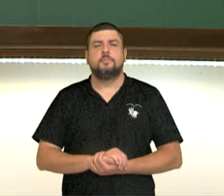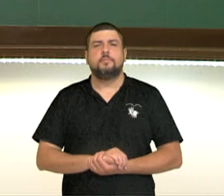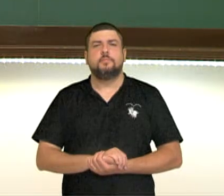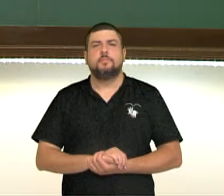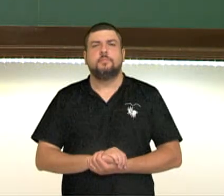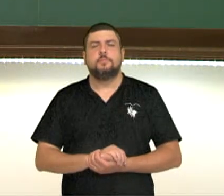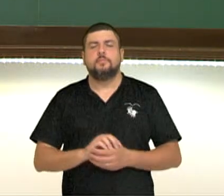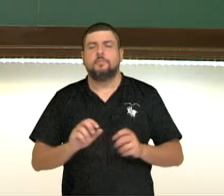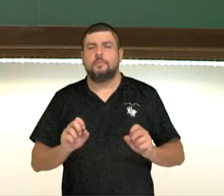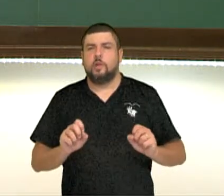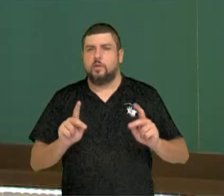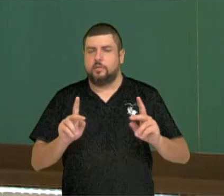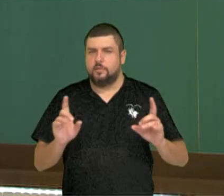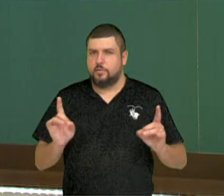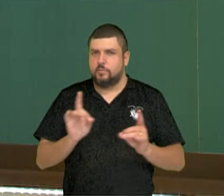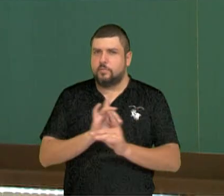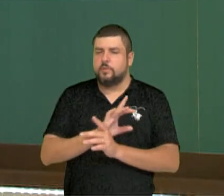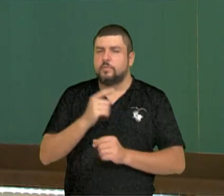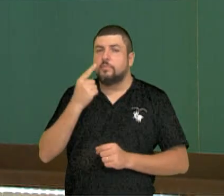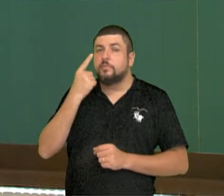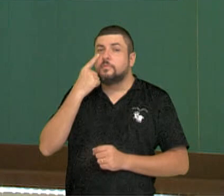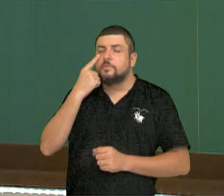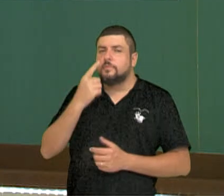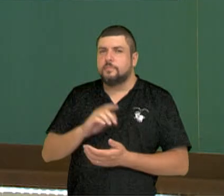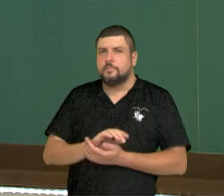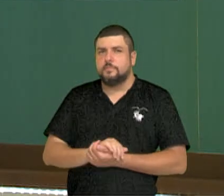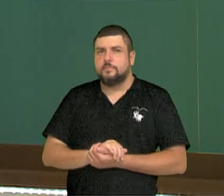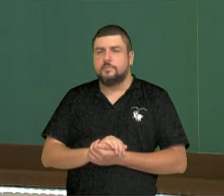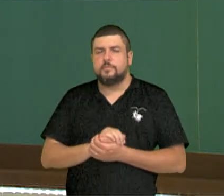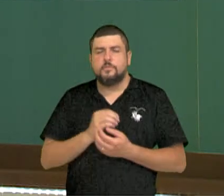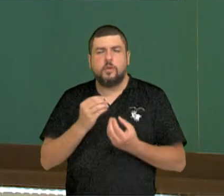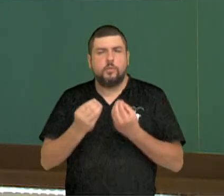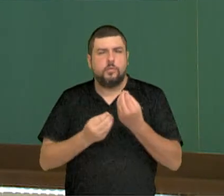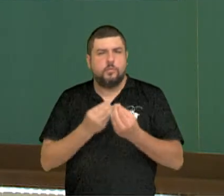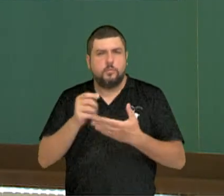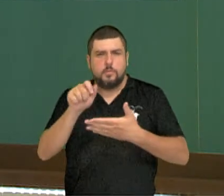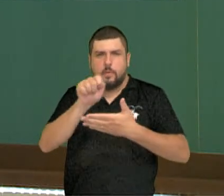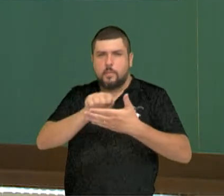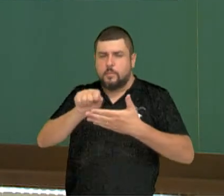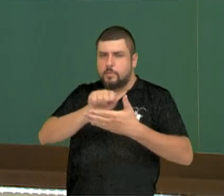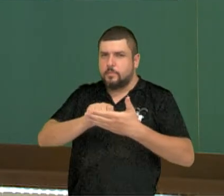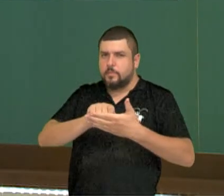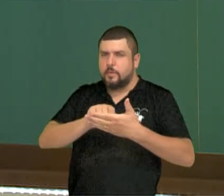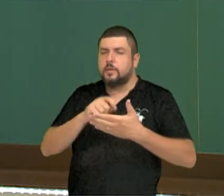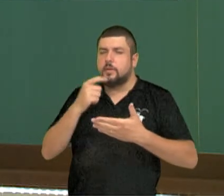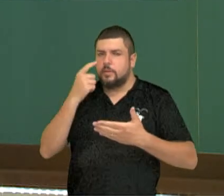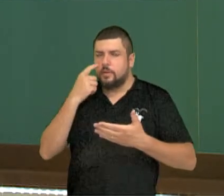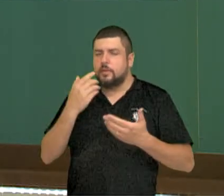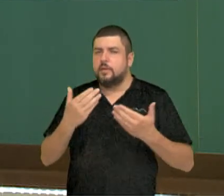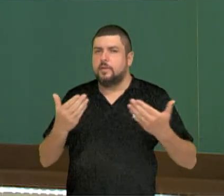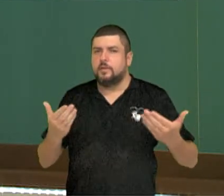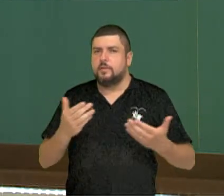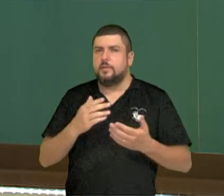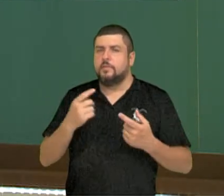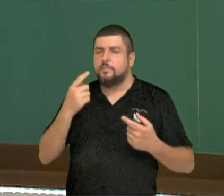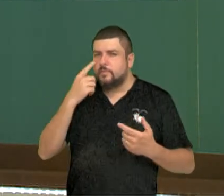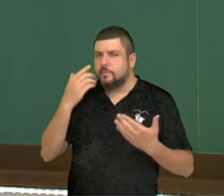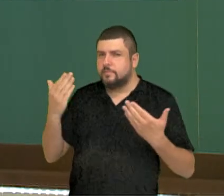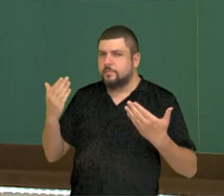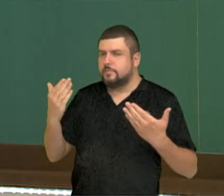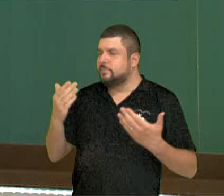Muy bien, listo? Vamos ver aí então como vocês fizeram. Confira aí então, tá?